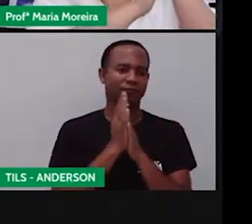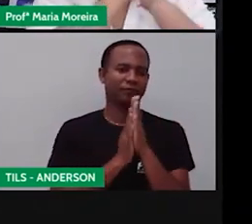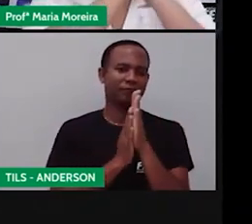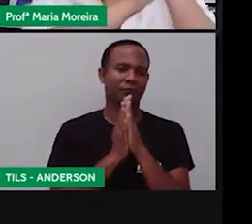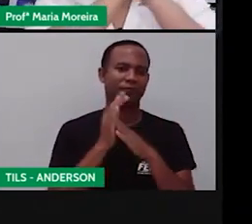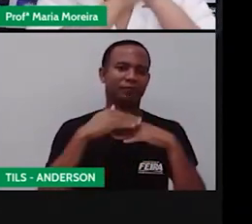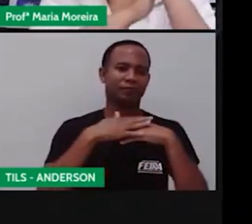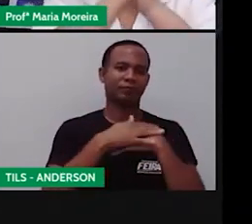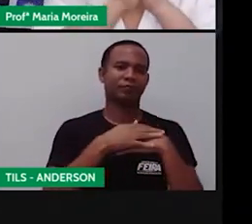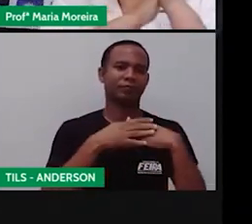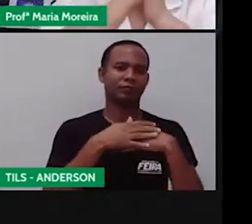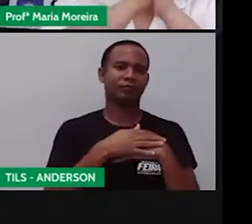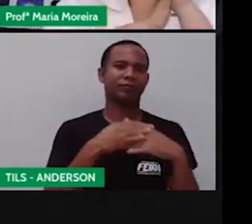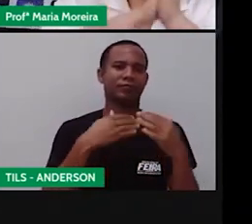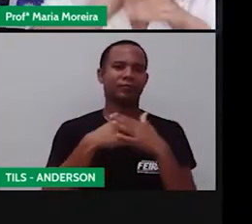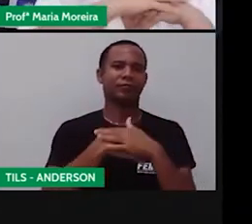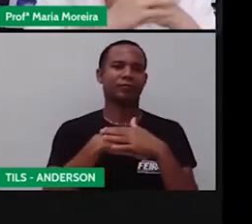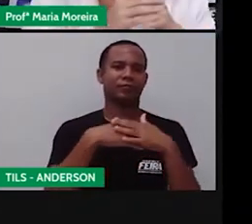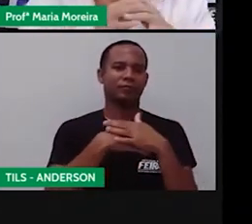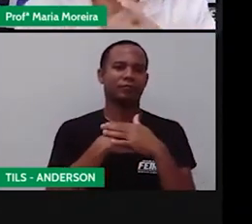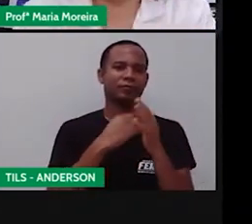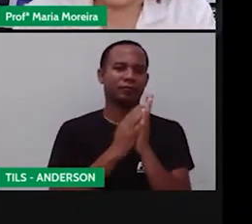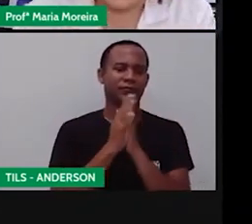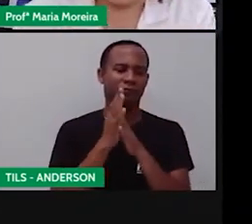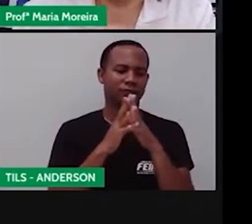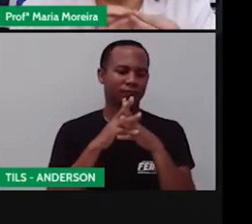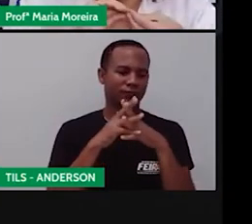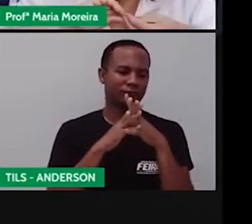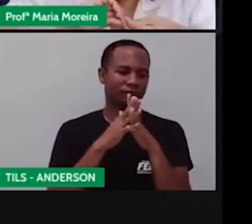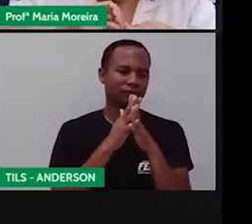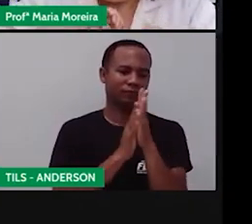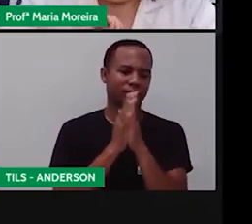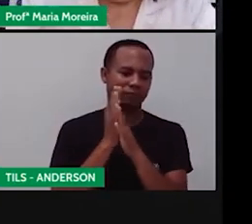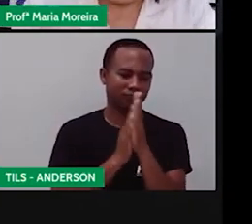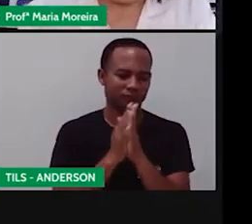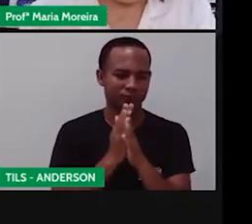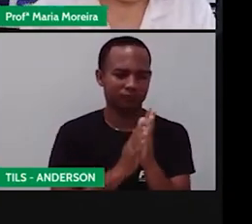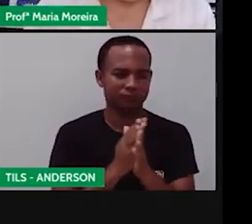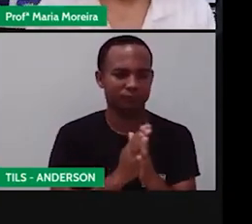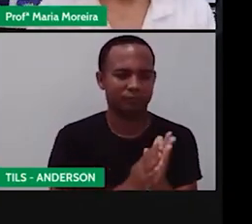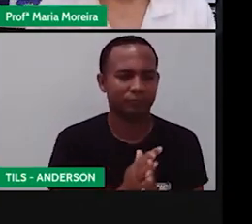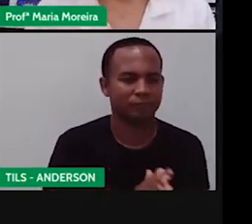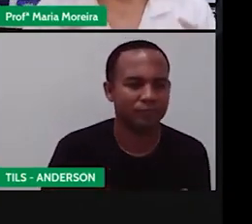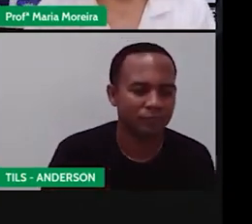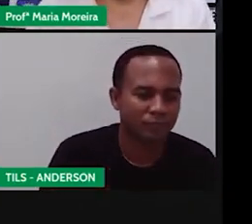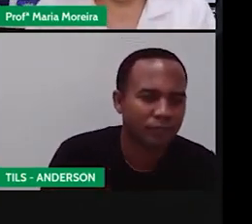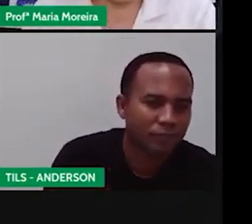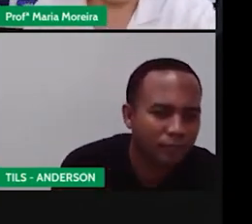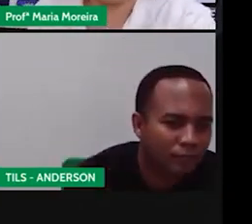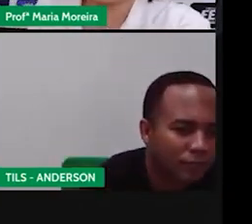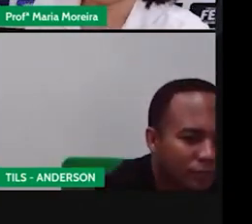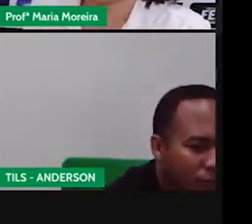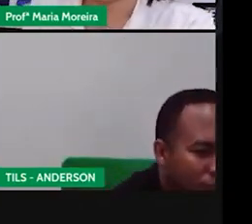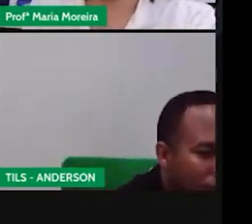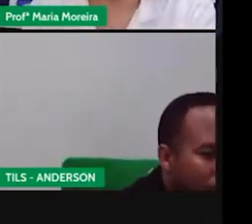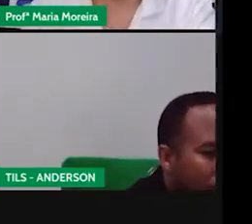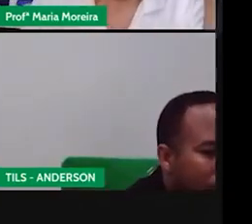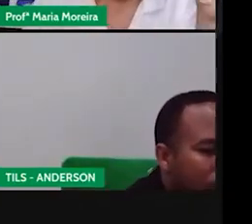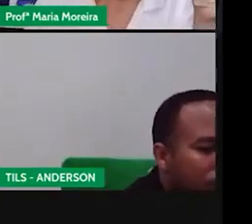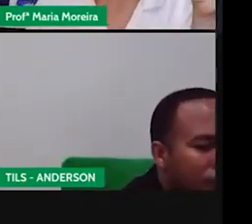uma mão, lava a outra, lava entre os dedos, olha, lava a unha direitinho, se cuidem, usem